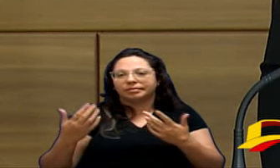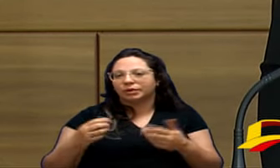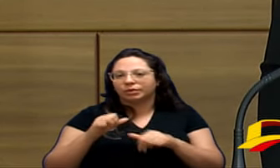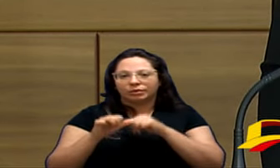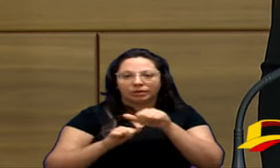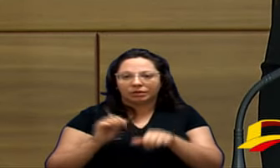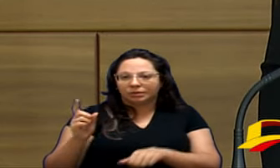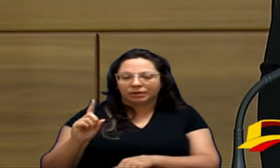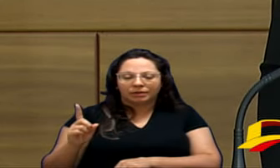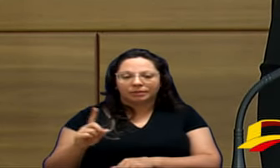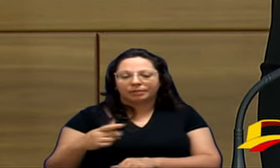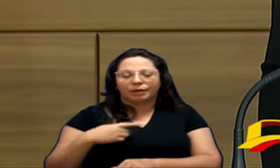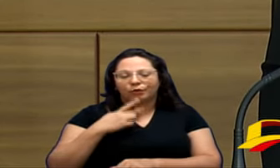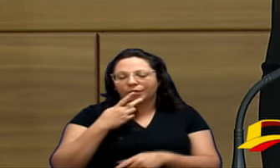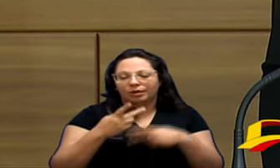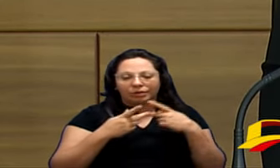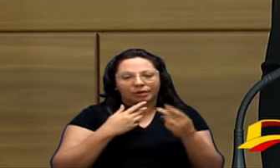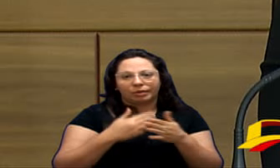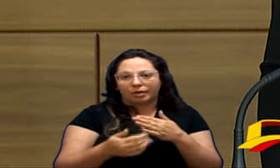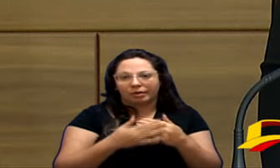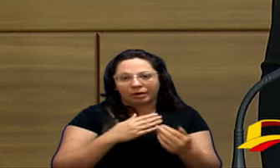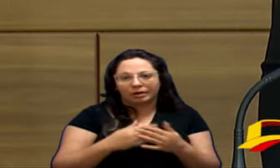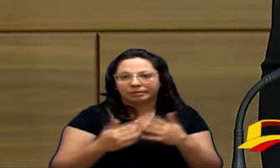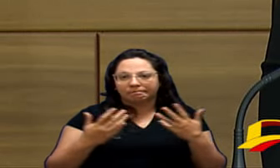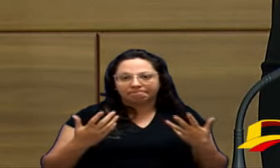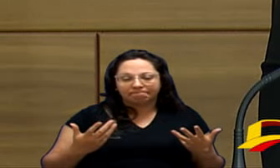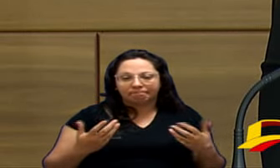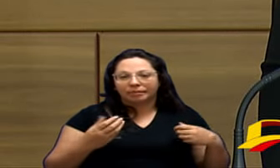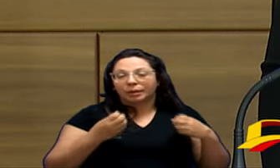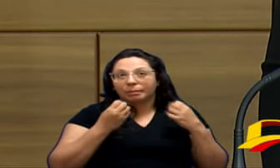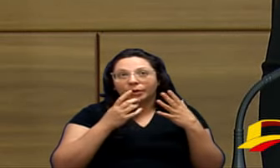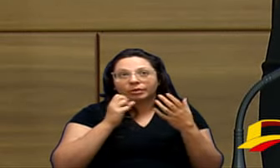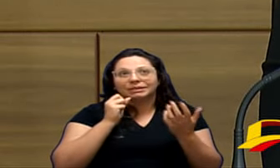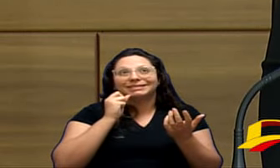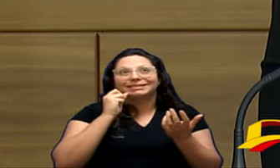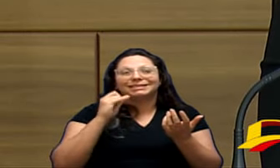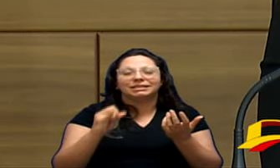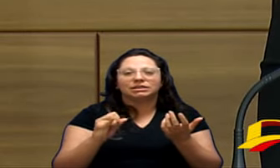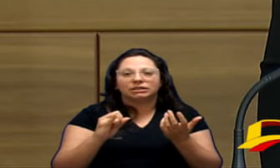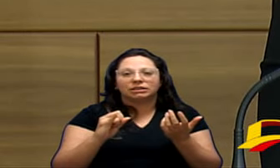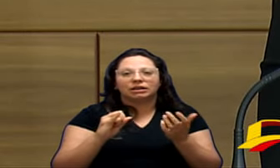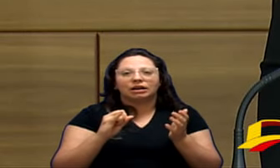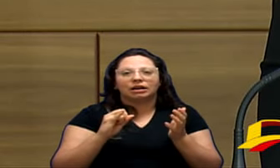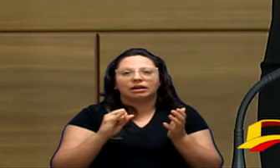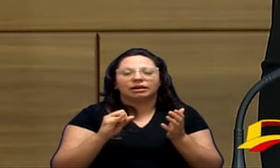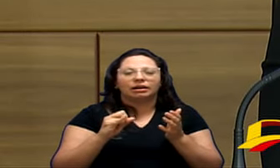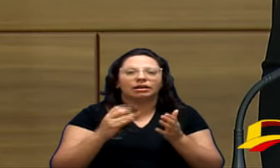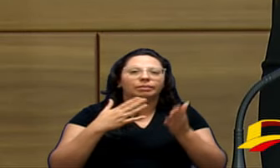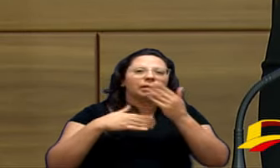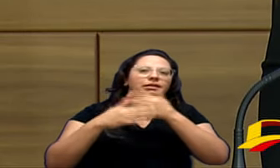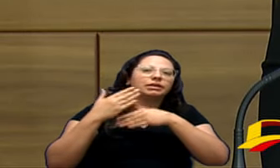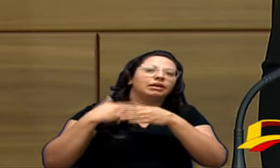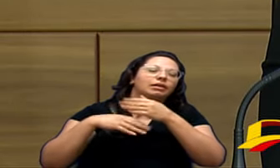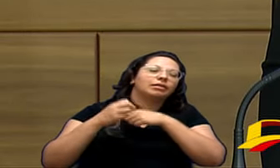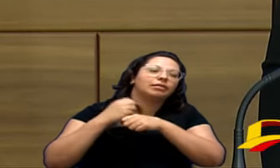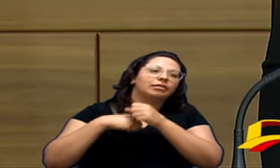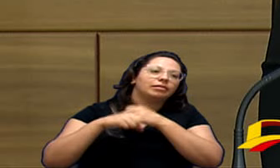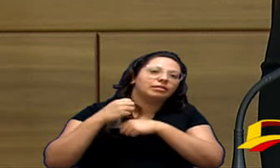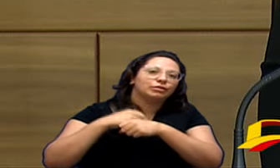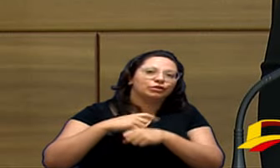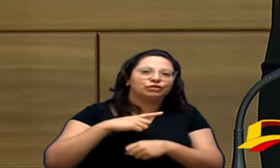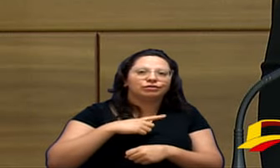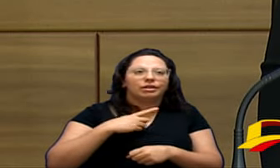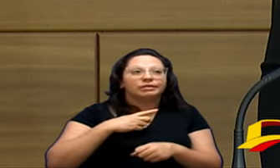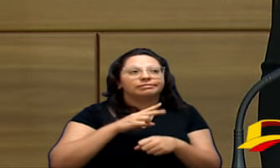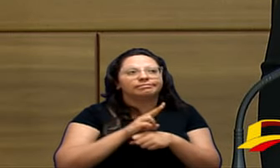mudar qualquer outra coisa que eu fale aqui é falá que bom se nós tivéssemos aí se fosse a a época aí dos anos 50 60 que tivesse o vigia de